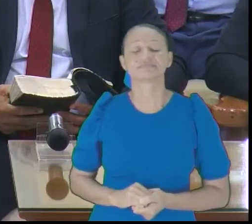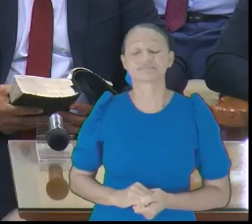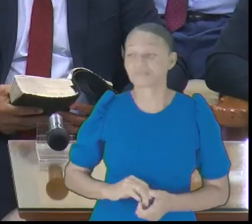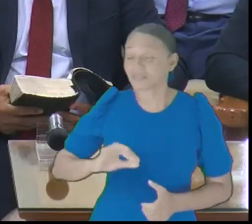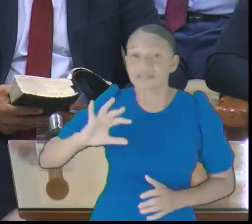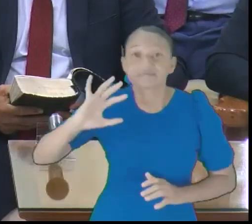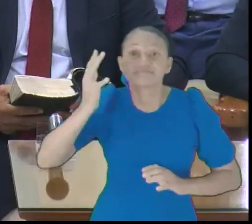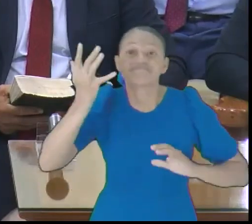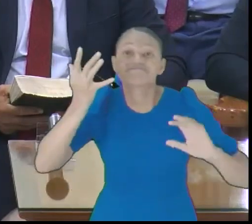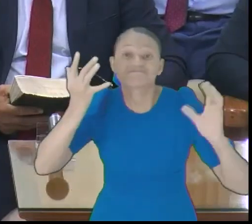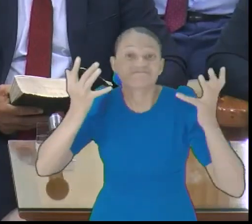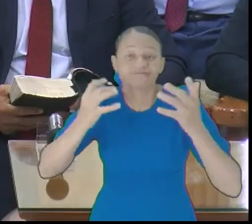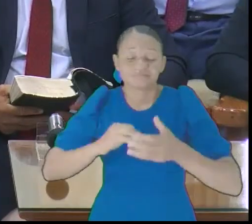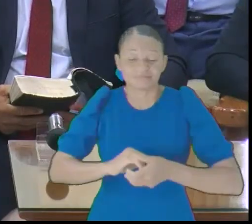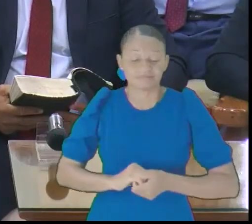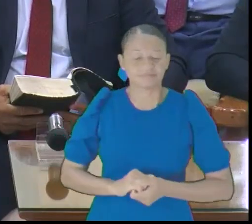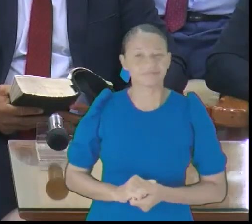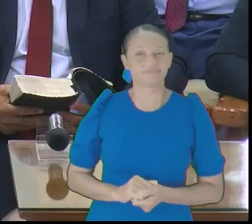De repente,